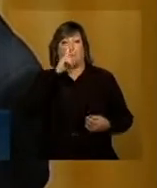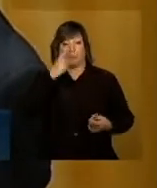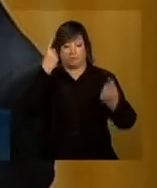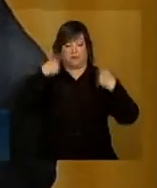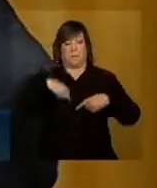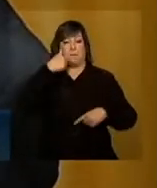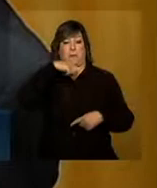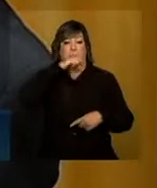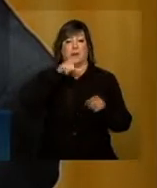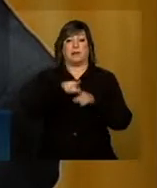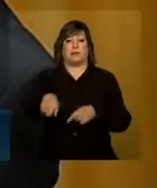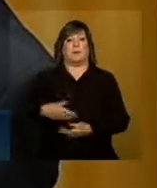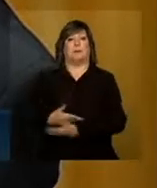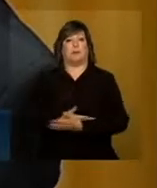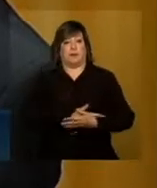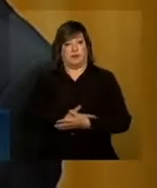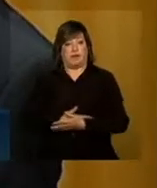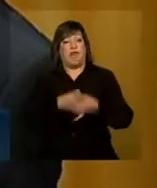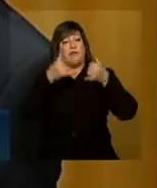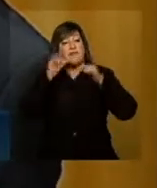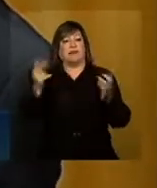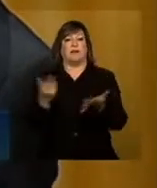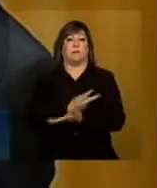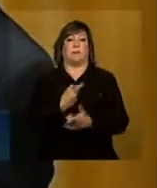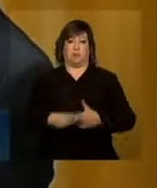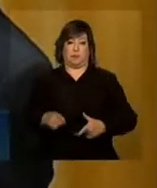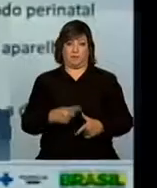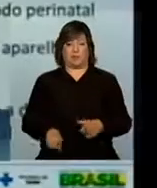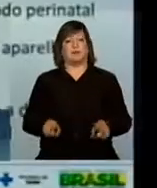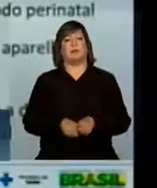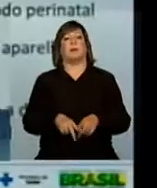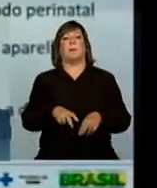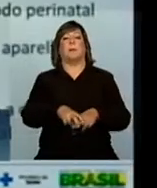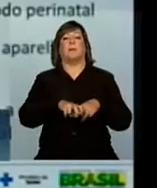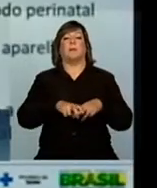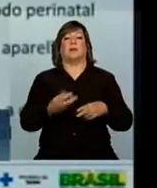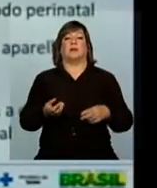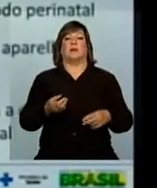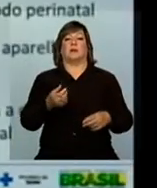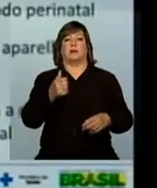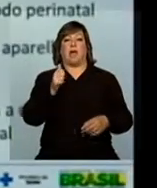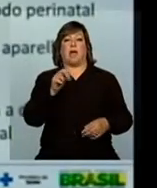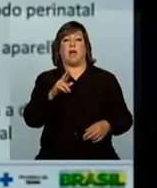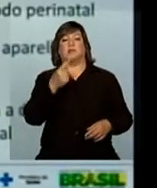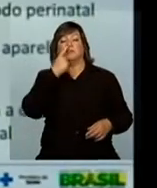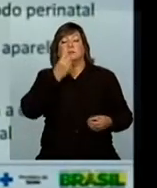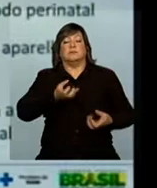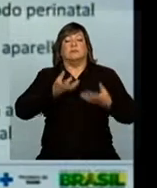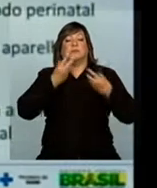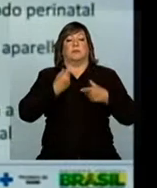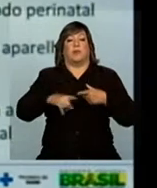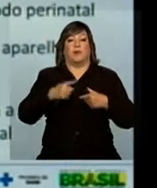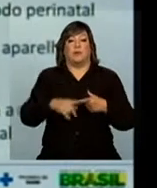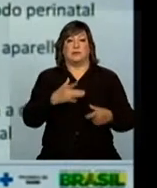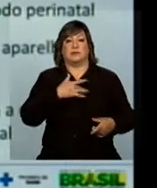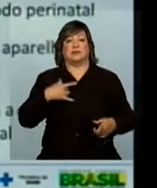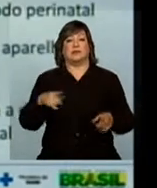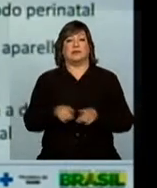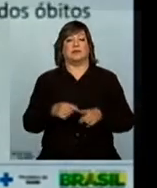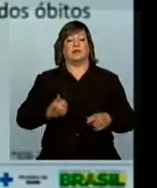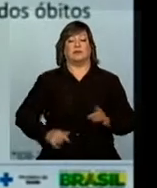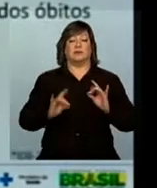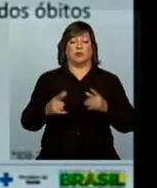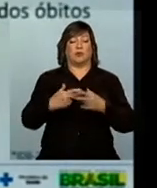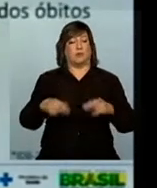bebê. E as causas das doenças respiratórias e diarreias, que eu já fiz menção, que temos feito todo esse esforço. Pode